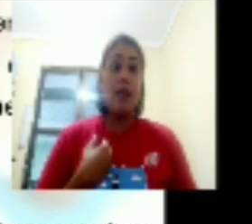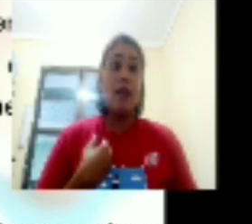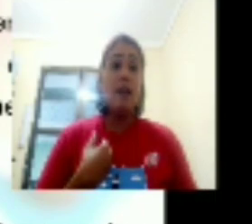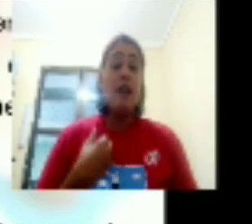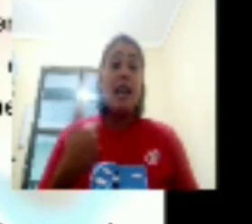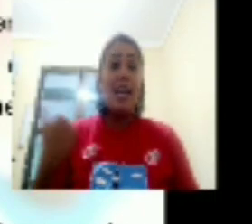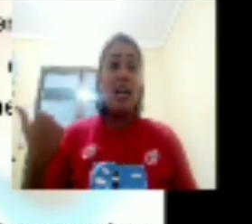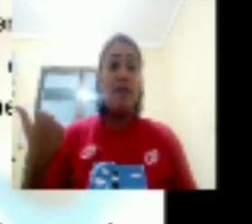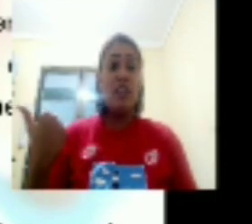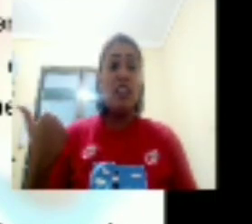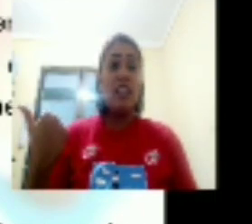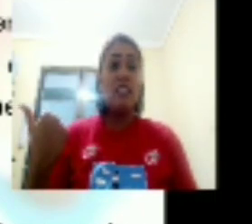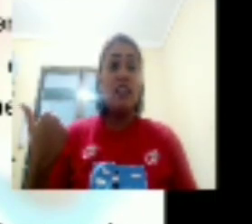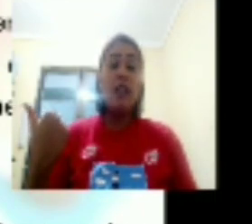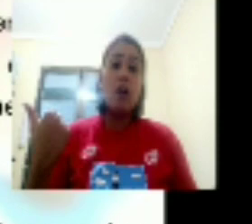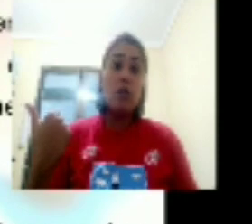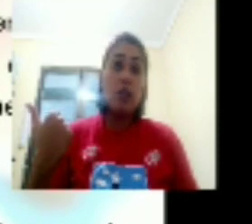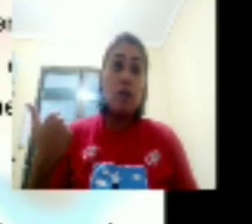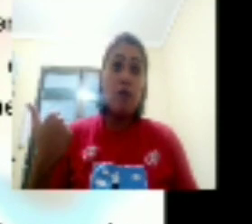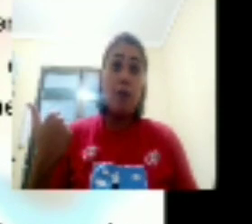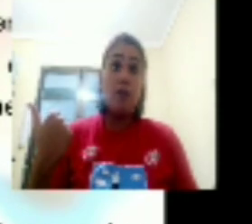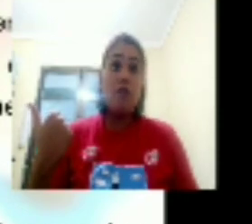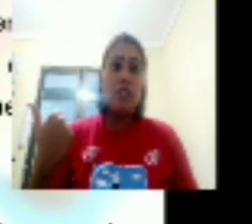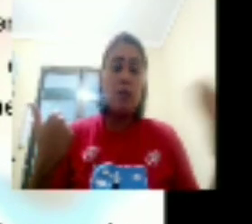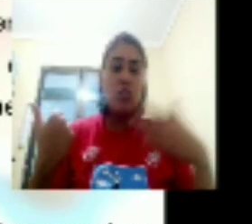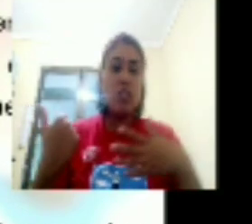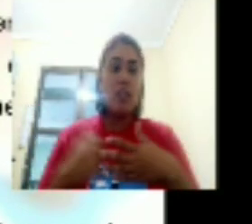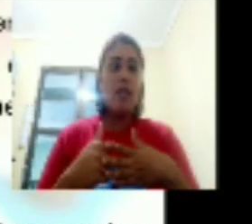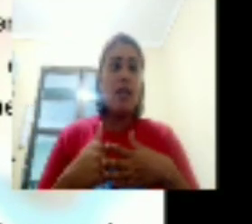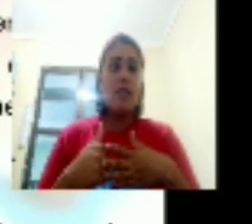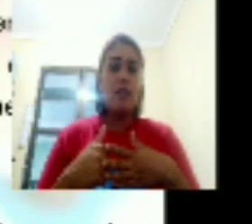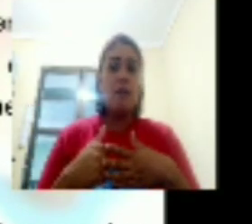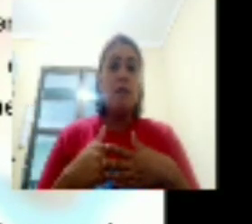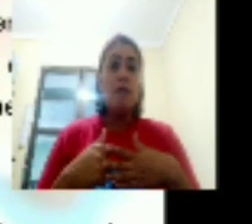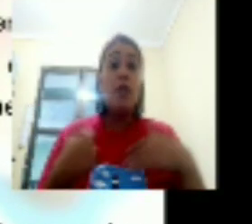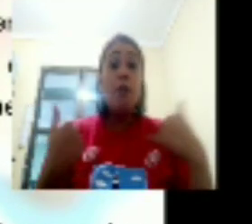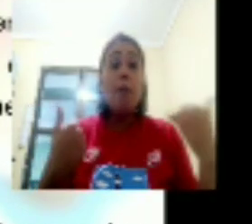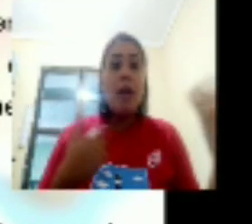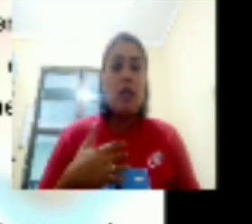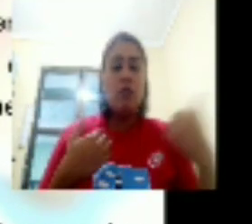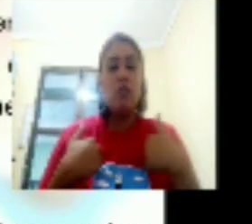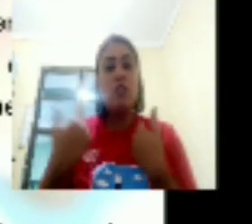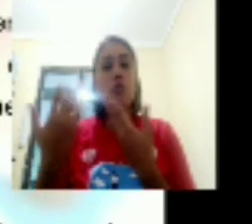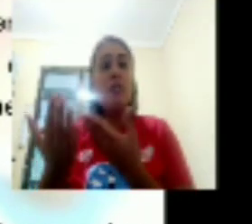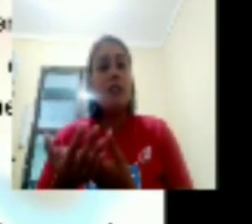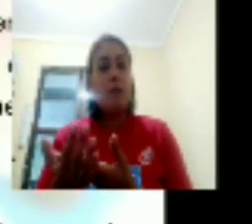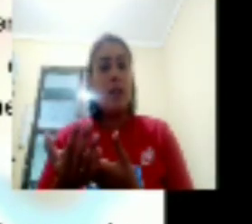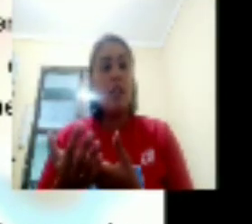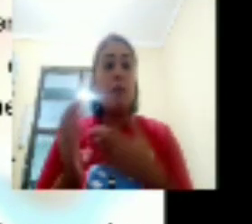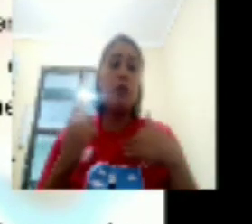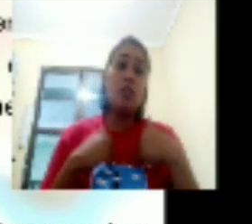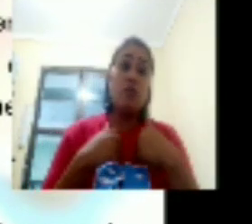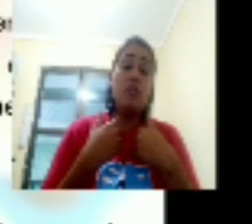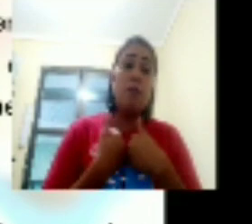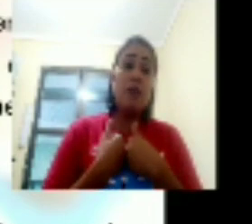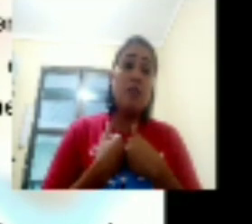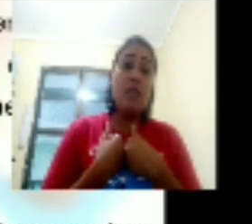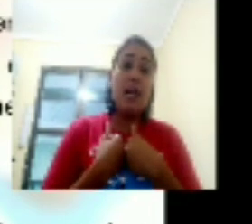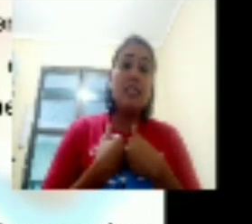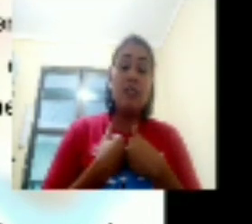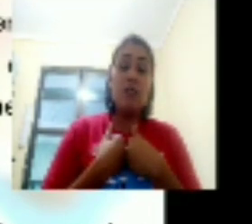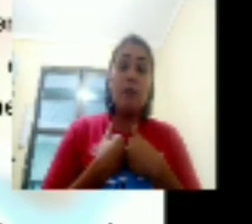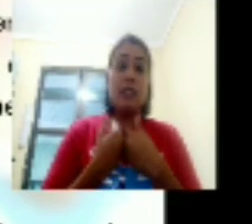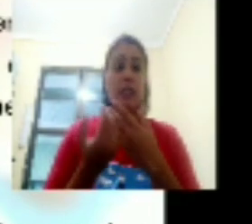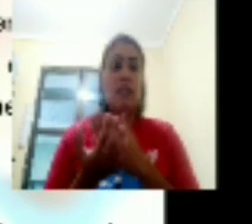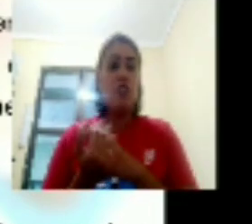a trabalhar, ele fica em casa, e aí, como é que eu vou fazer para chegar em casa? E o medo de transmitir para ele, porque às vezes eu posso